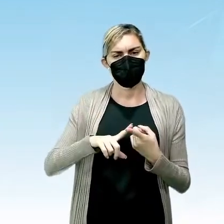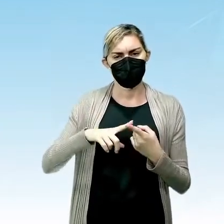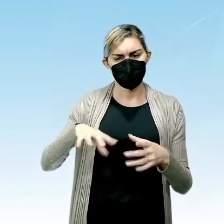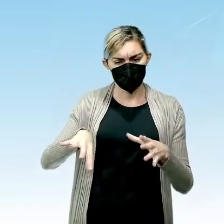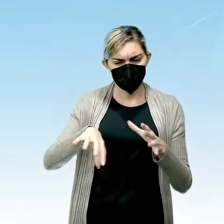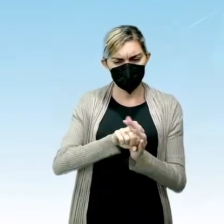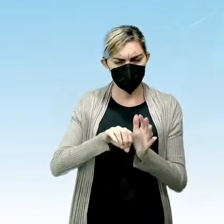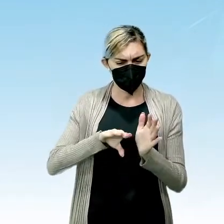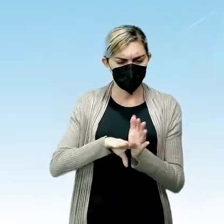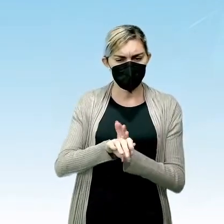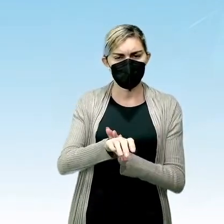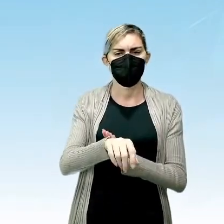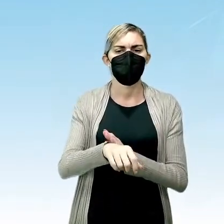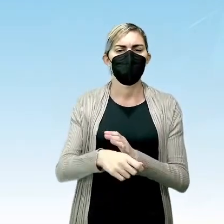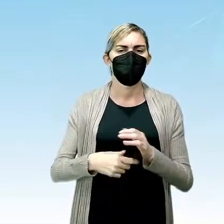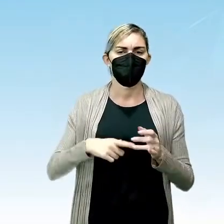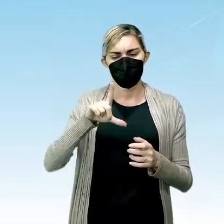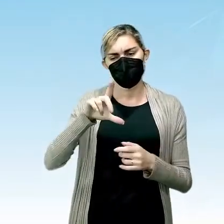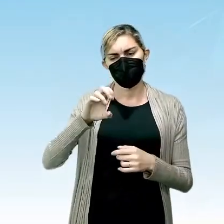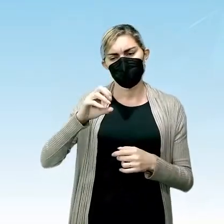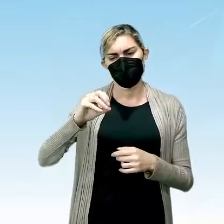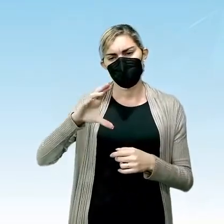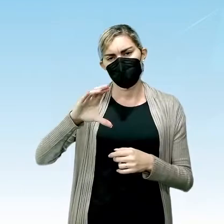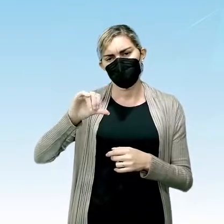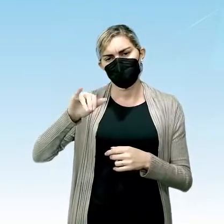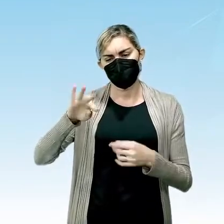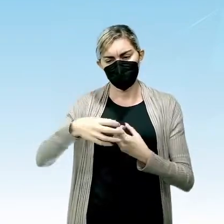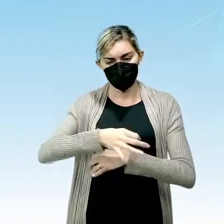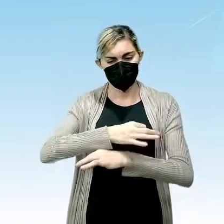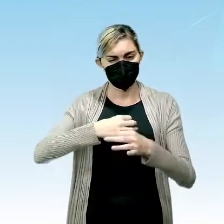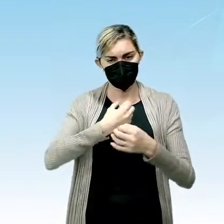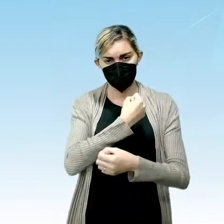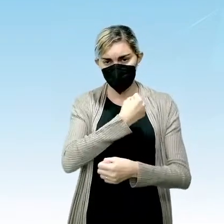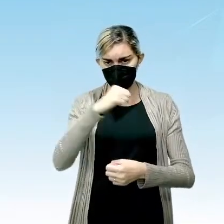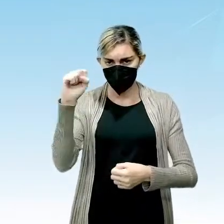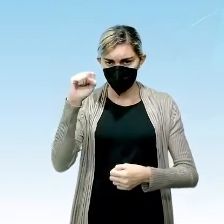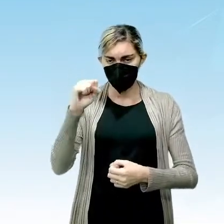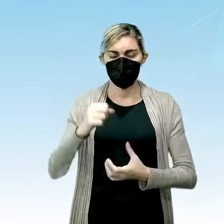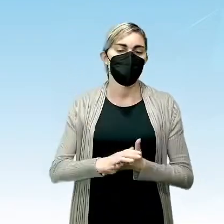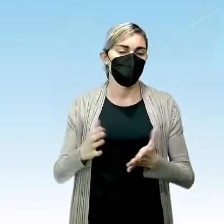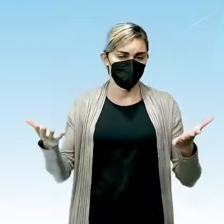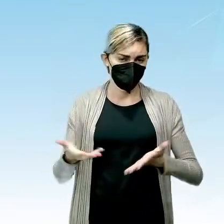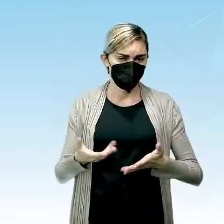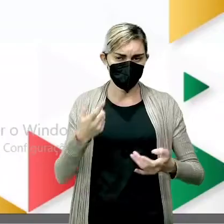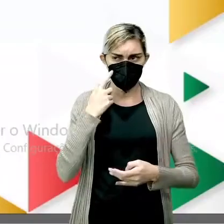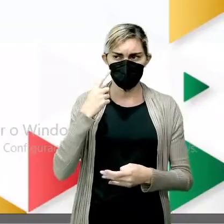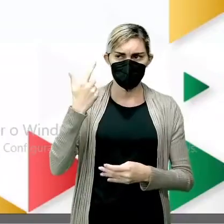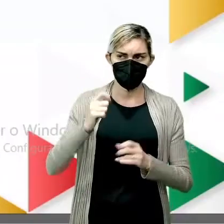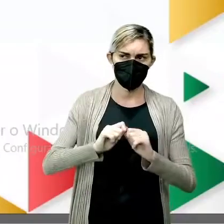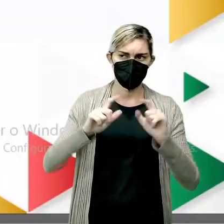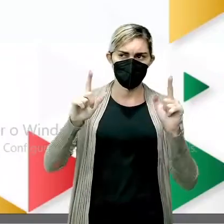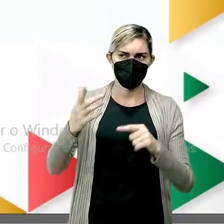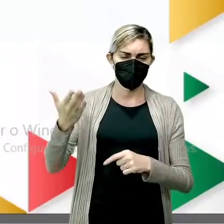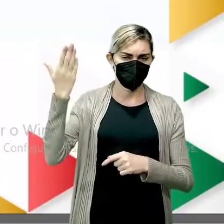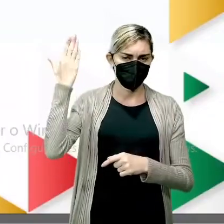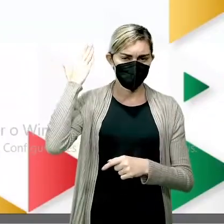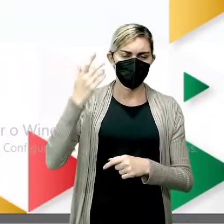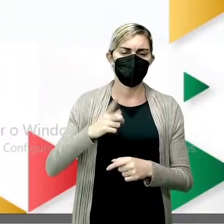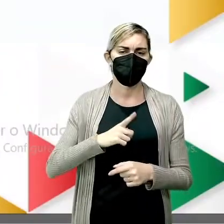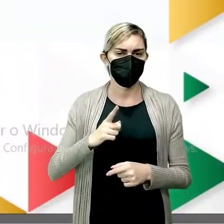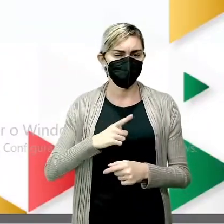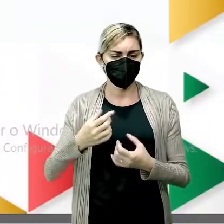pelos leucócitos, as nossas células de defesa. Agora a gente vai de novo lá para a telinha para a gente ver essa questão da